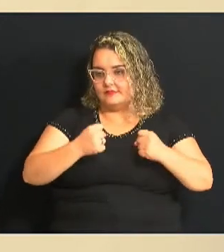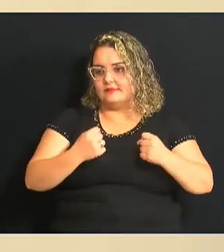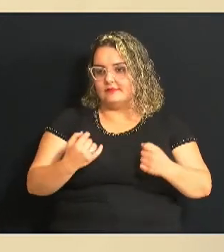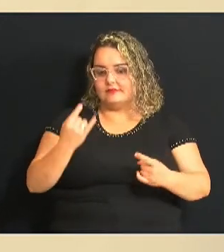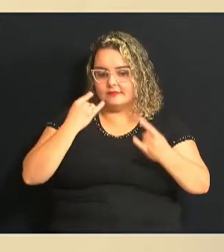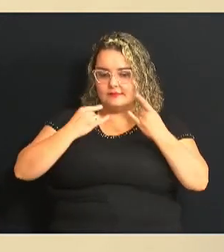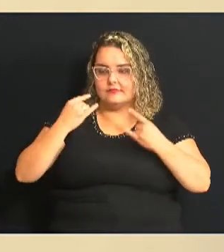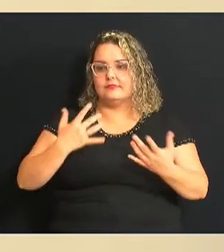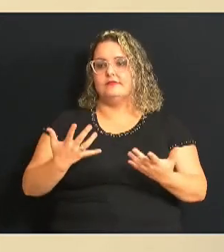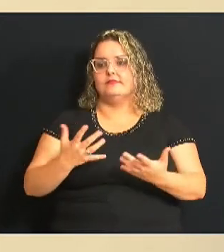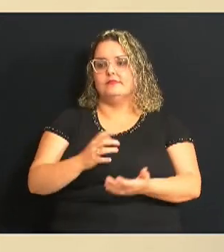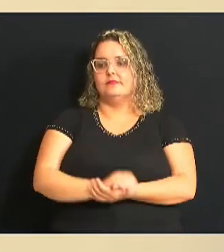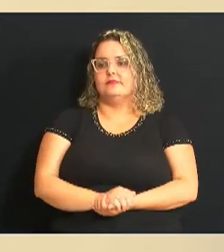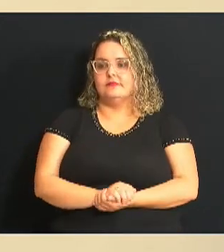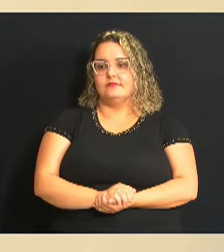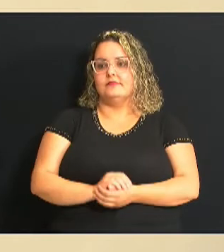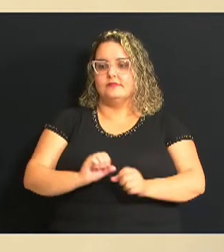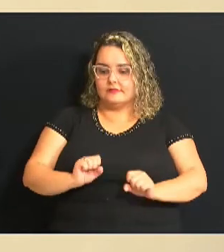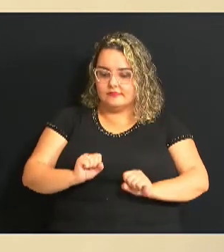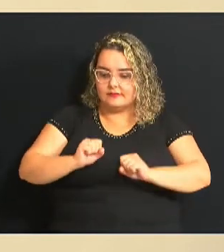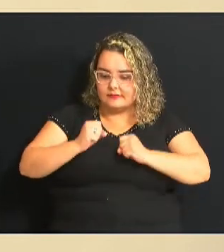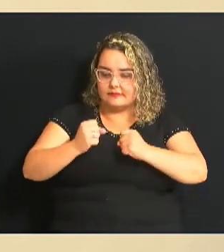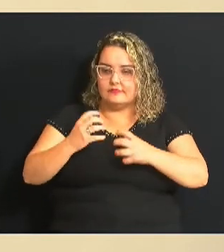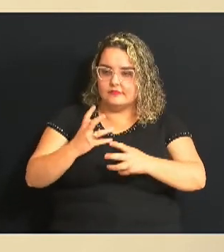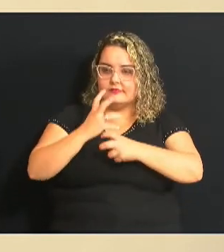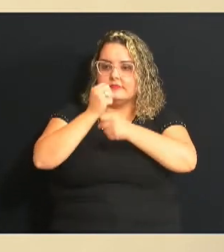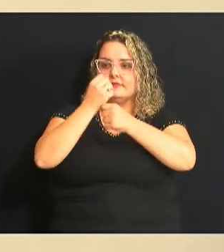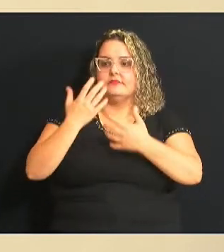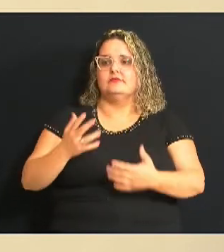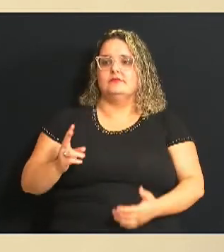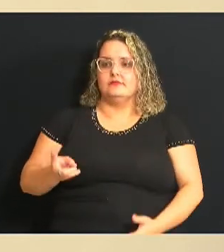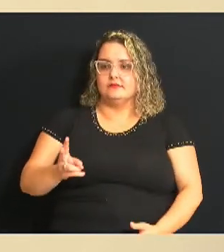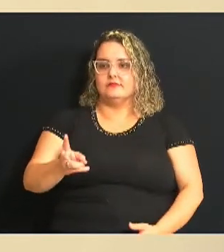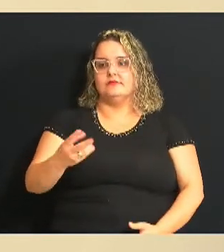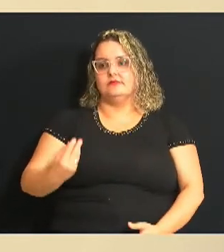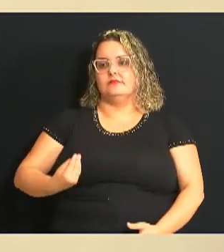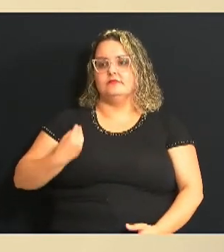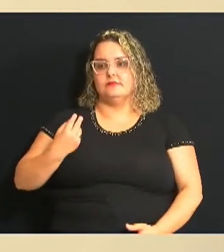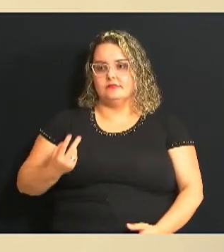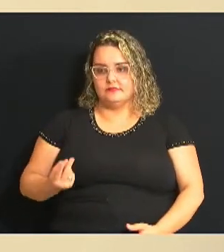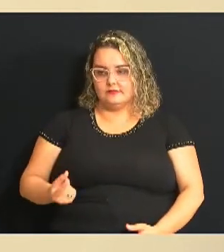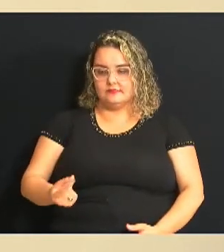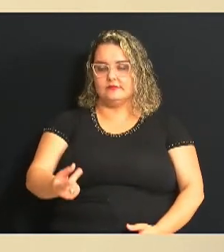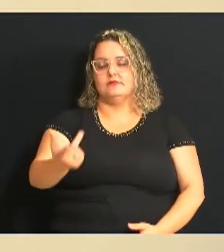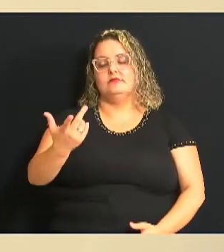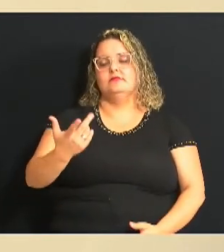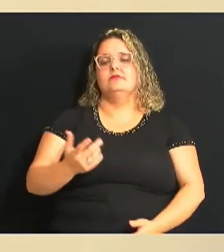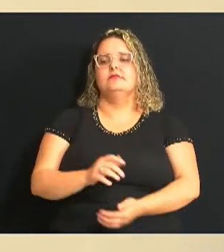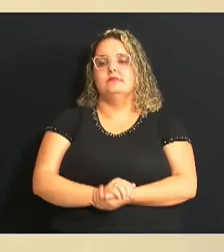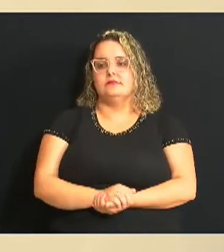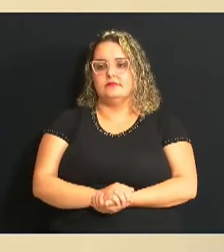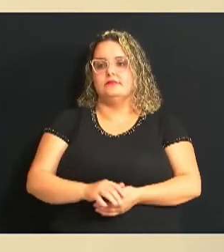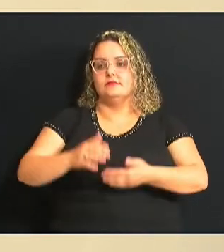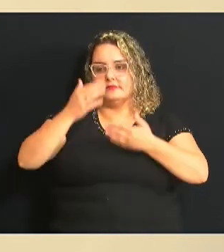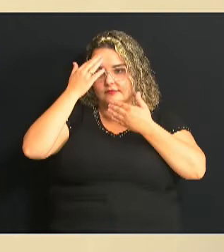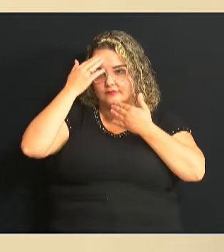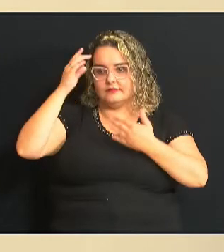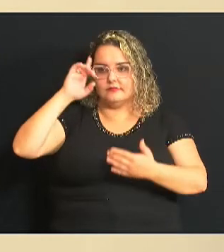inspirar, enfim, recobrar as forças e dar seguimento com a nossa trajetória. Então, eu sou muito grato a